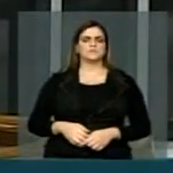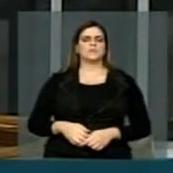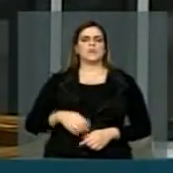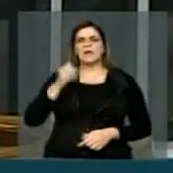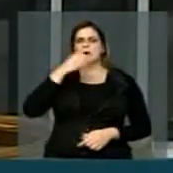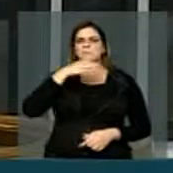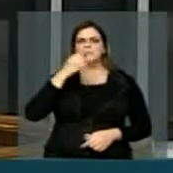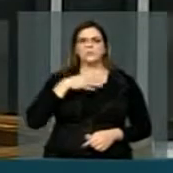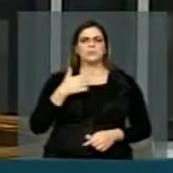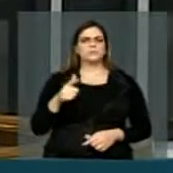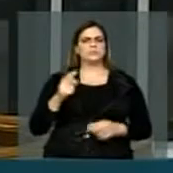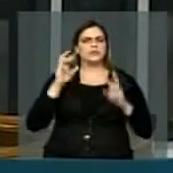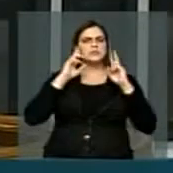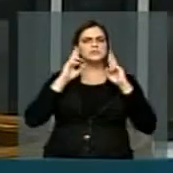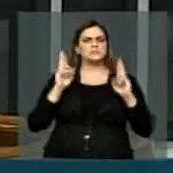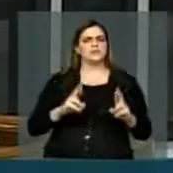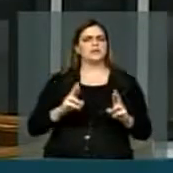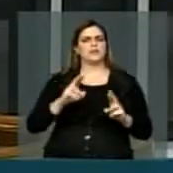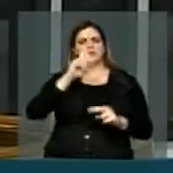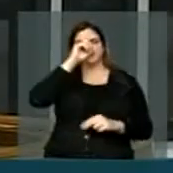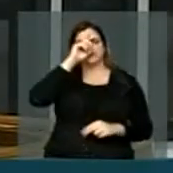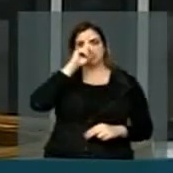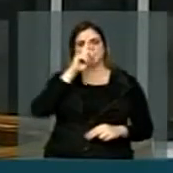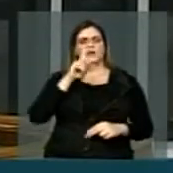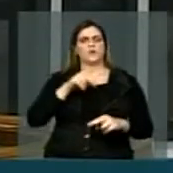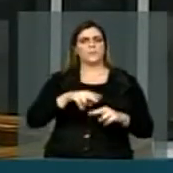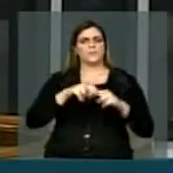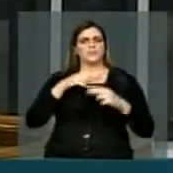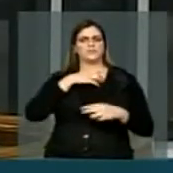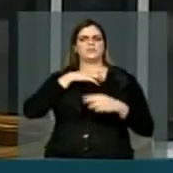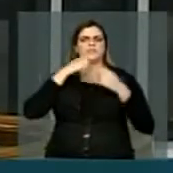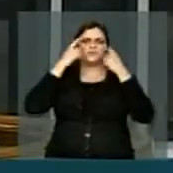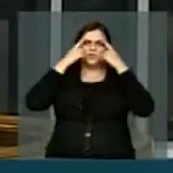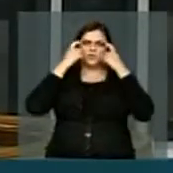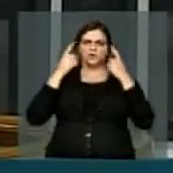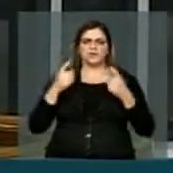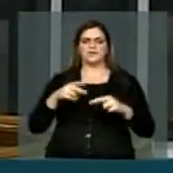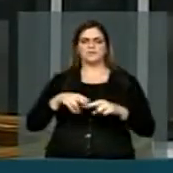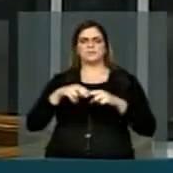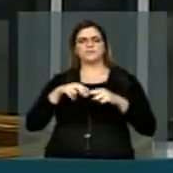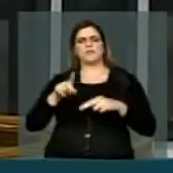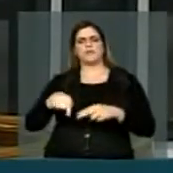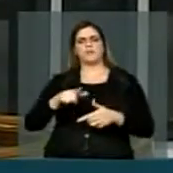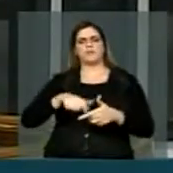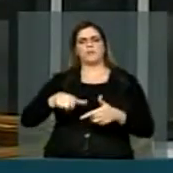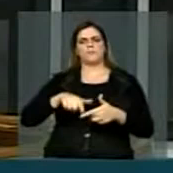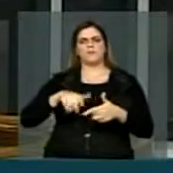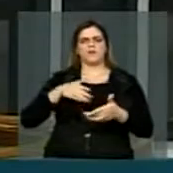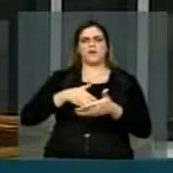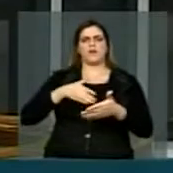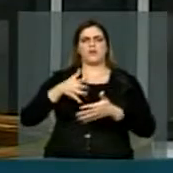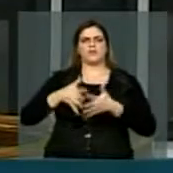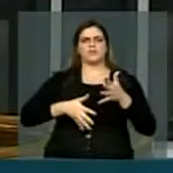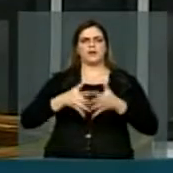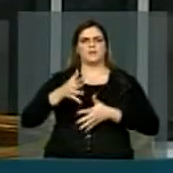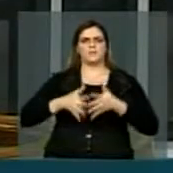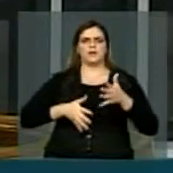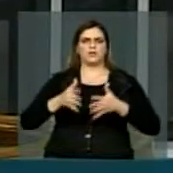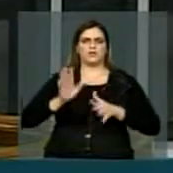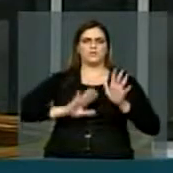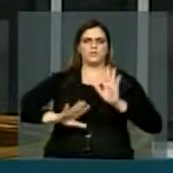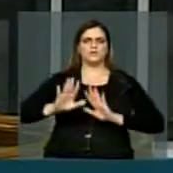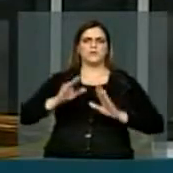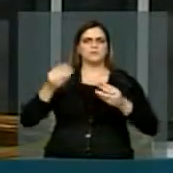violência contra grávidas, implicando que isto representa uma barreira no acesso aos cuidados de